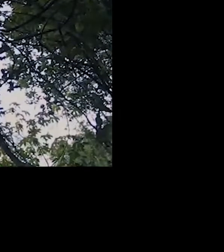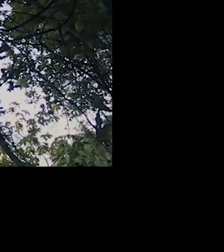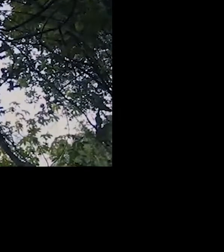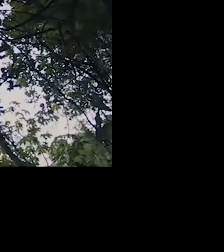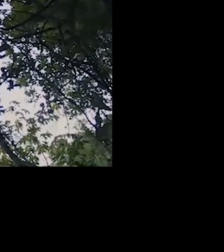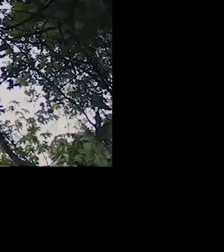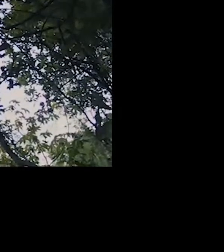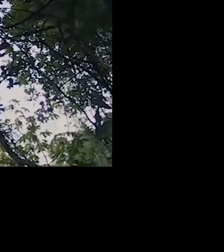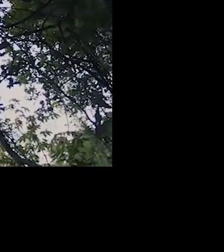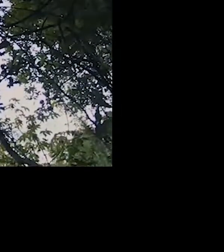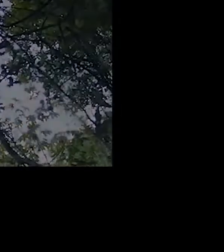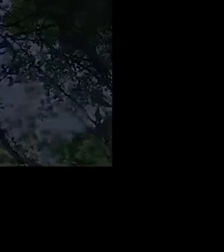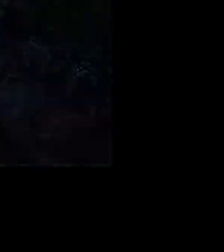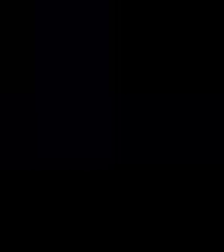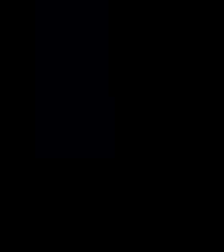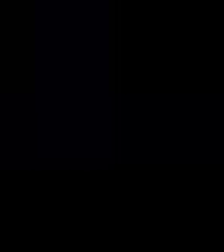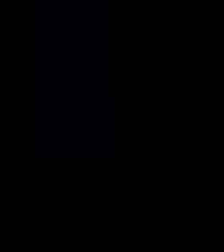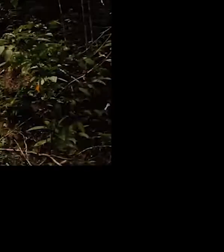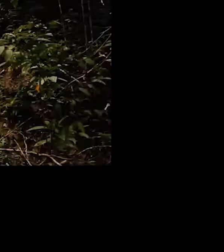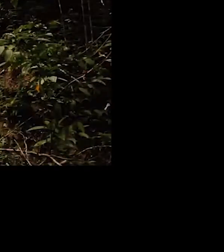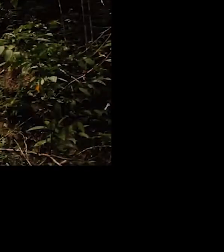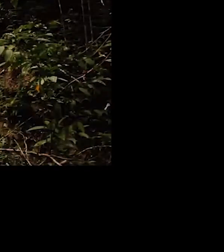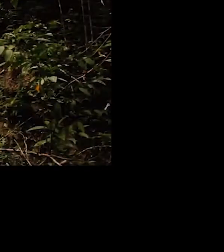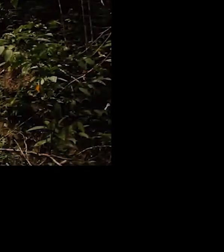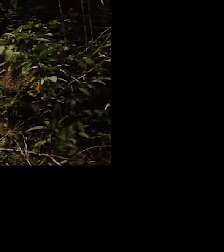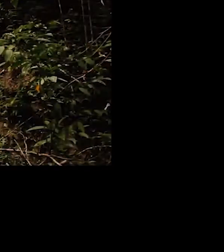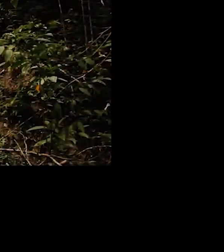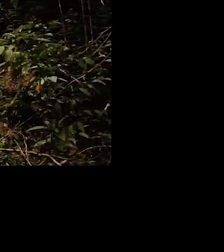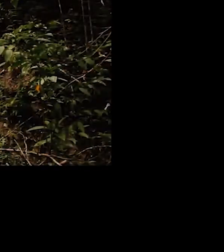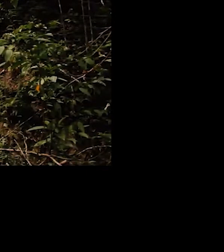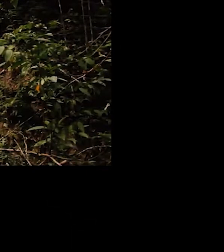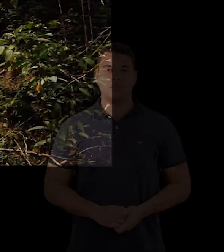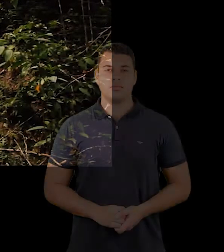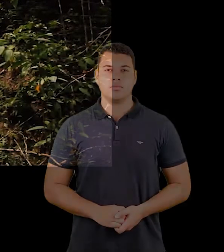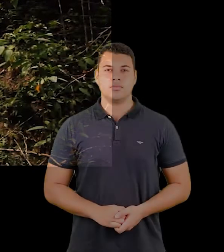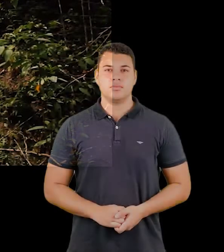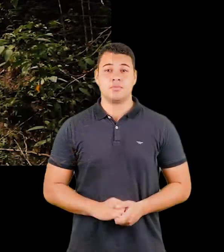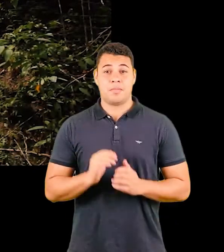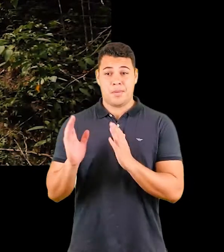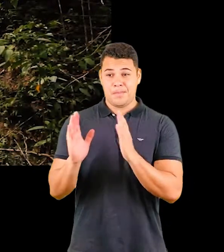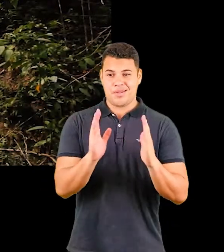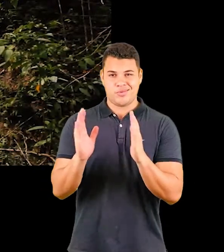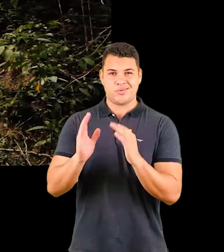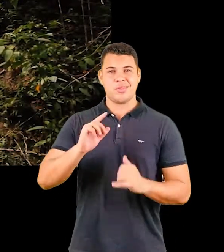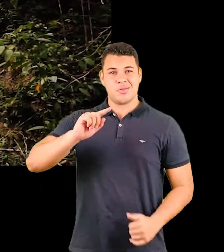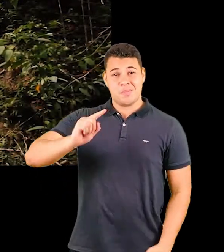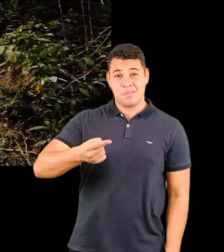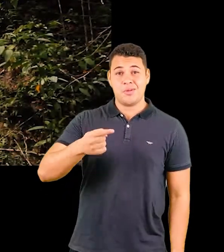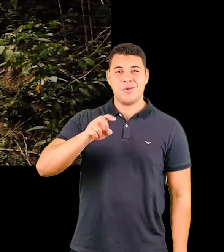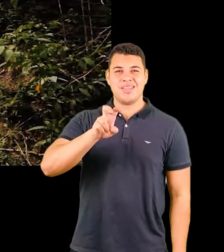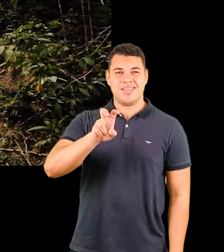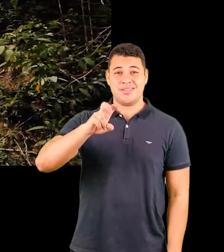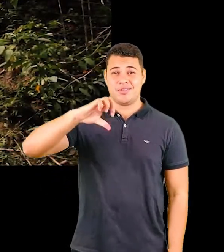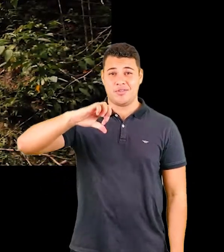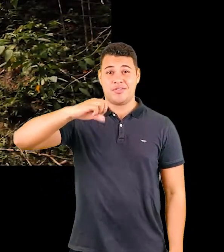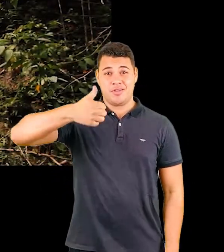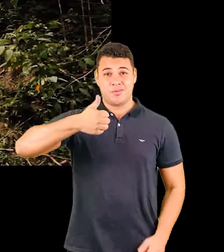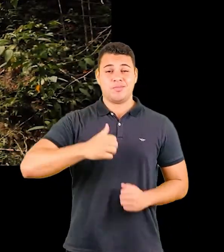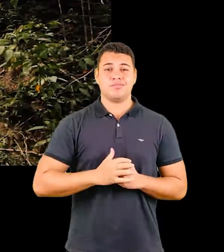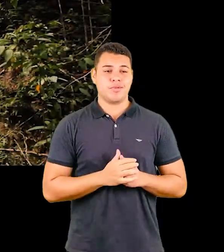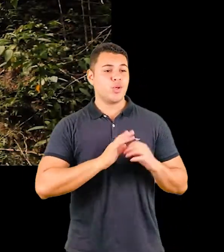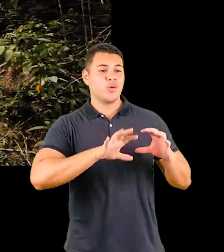Imagem de uma mata fechada. Surge um desenho em preto e branco de um caboclo sentado e fumando. Em meados dos anos de 1591,